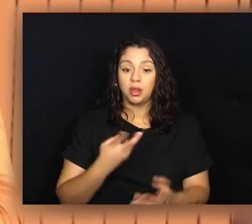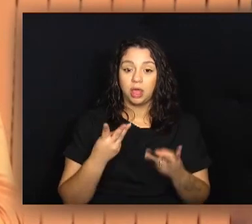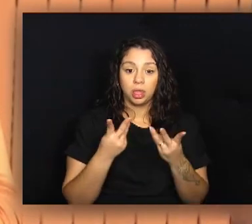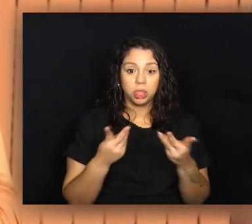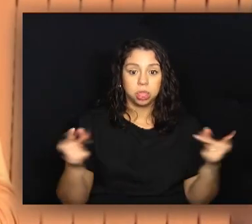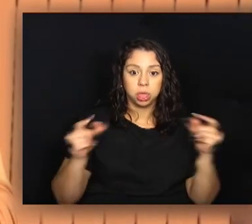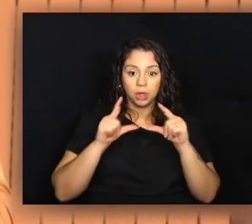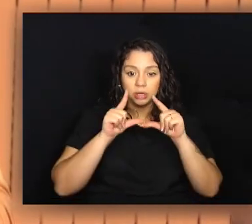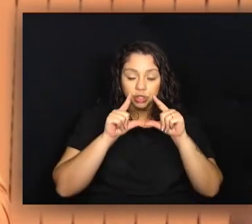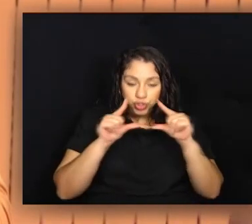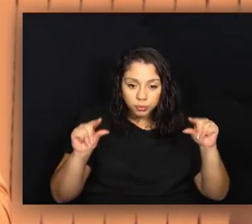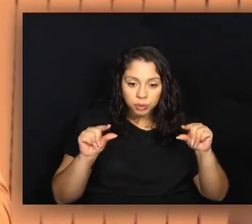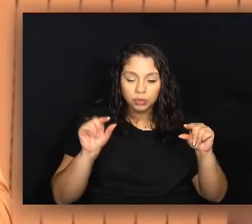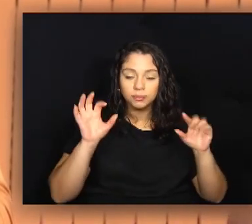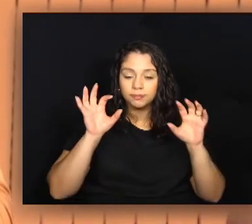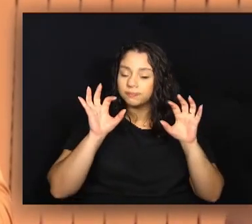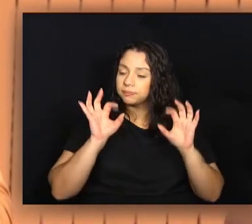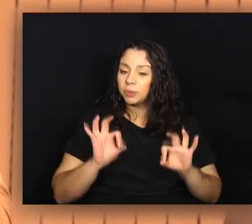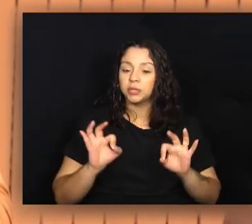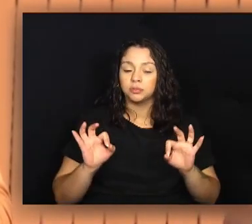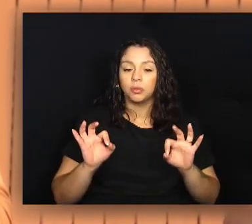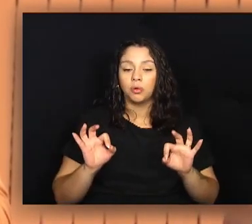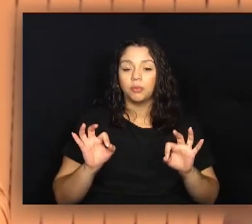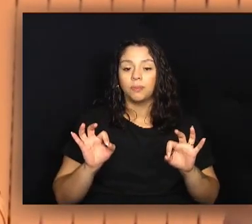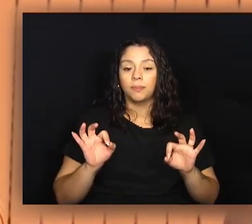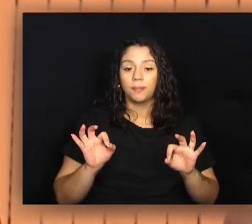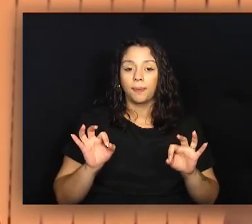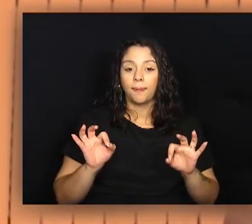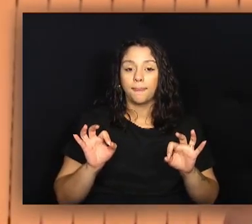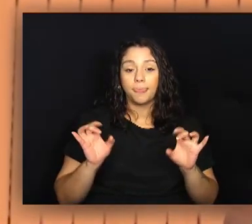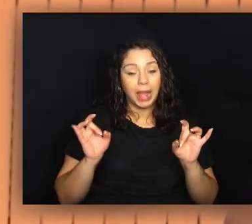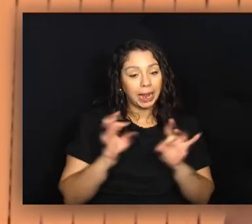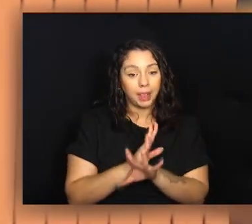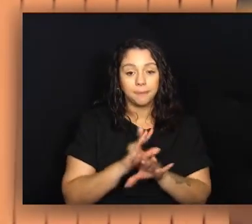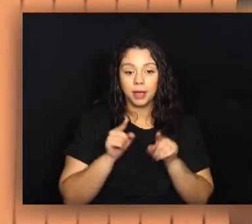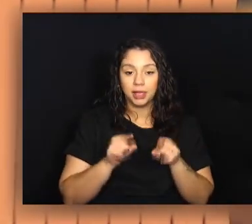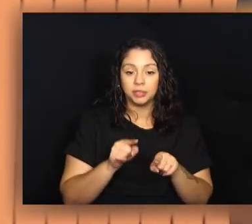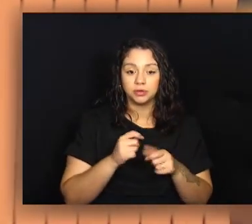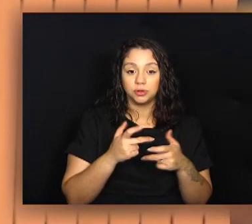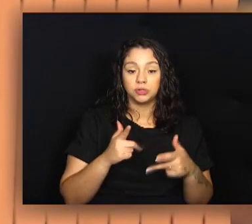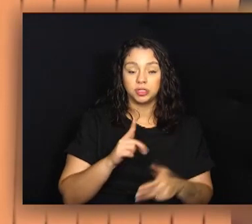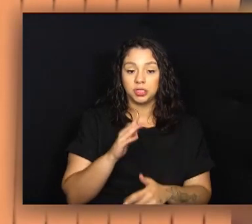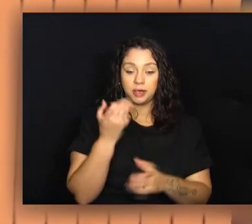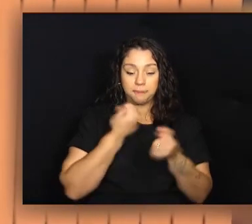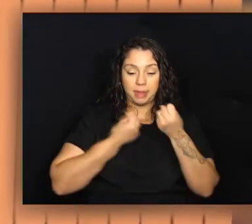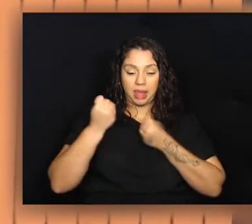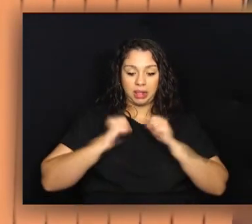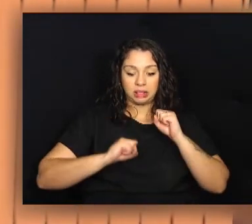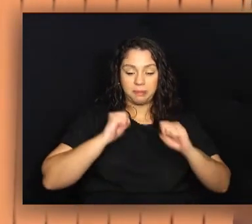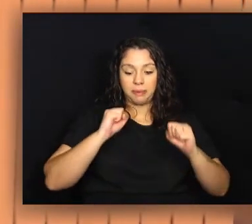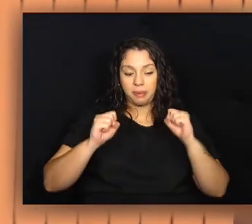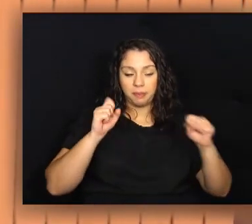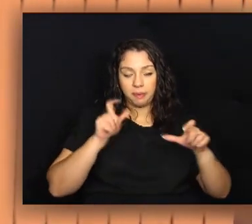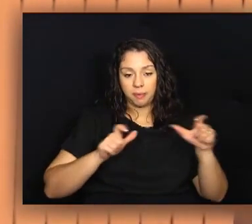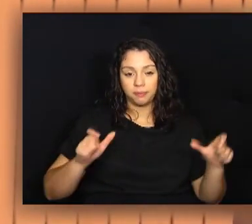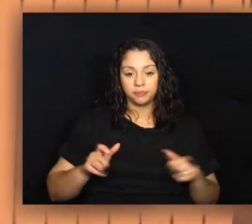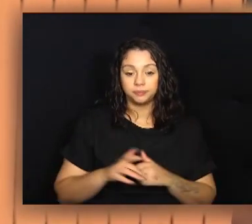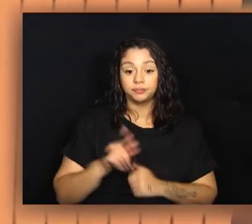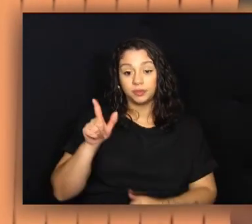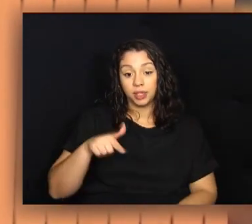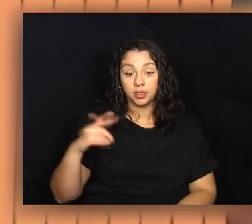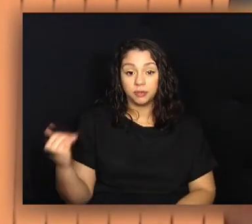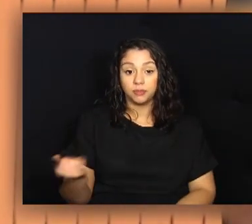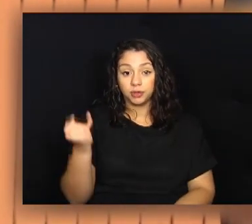né, essa questão que nos mata, nos consome. Muito importante a atividade das religiões, das casas